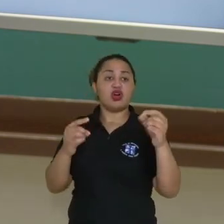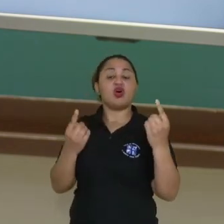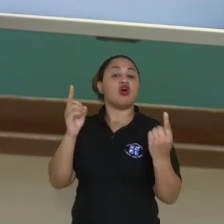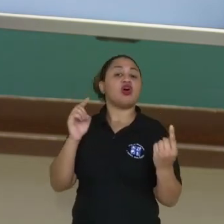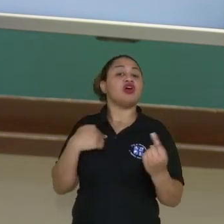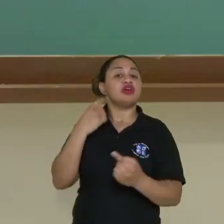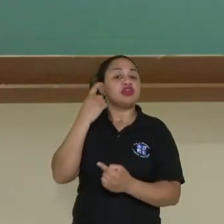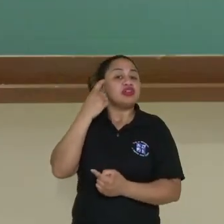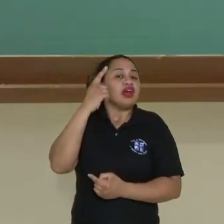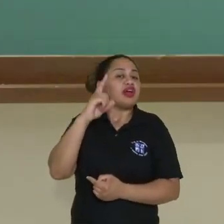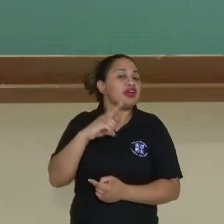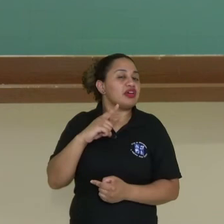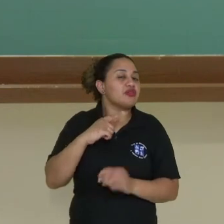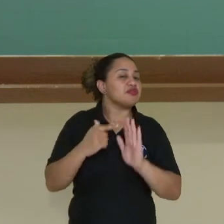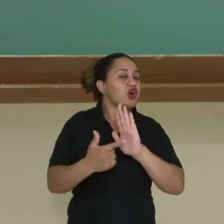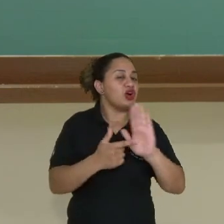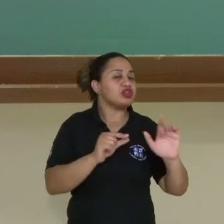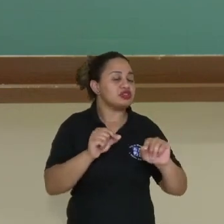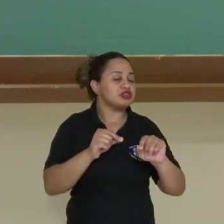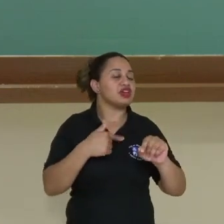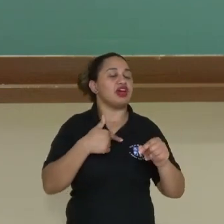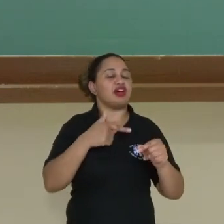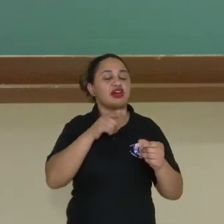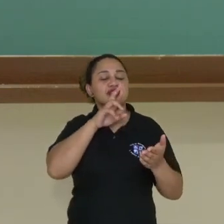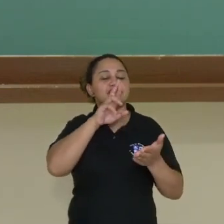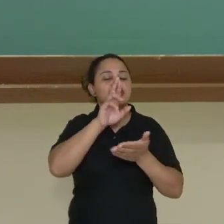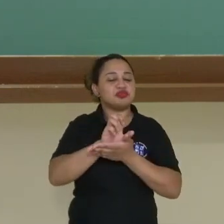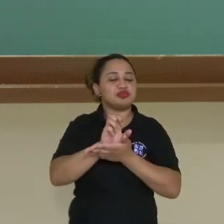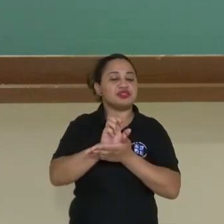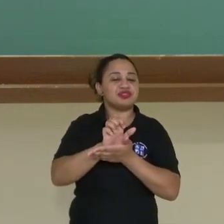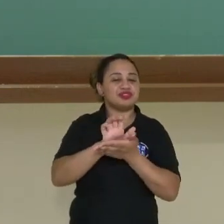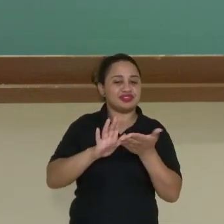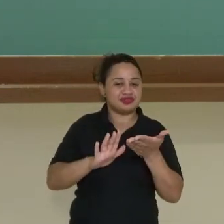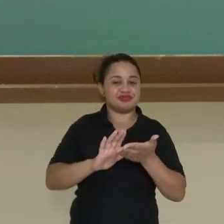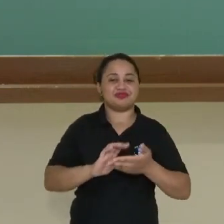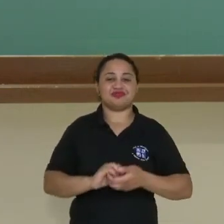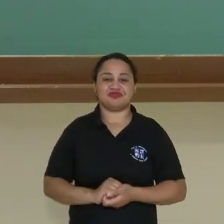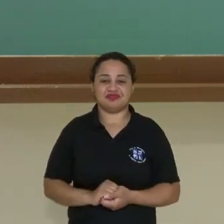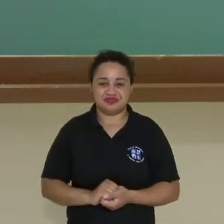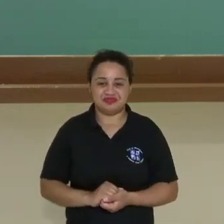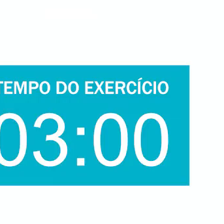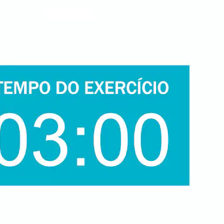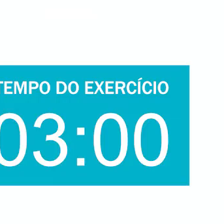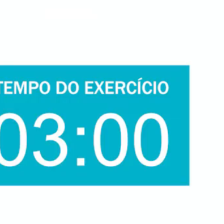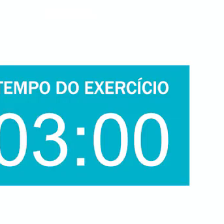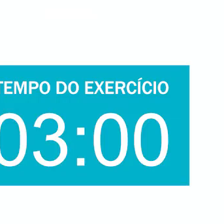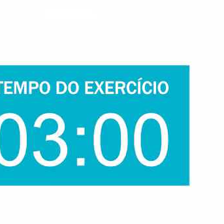ideia? Então, mais um momento para treinar aí a proficiência na língua escrita. Mãos à obra.